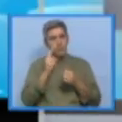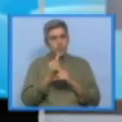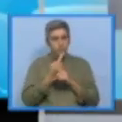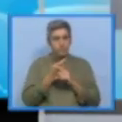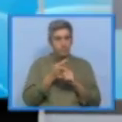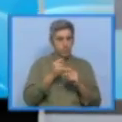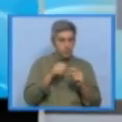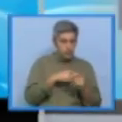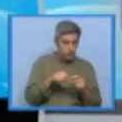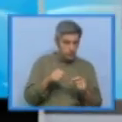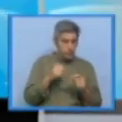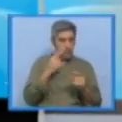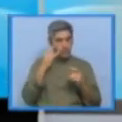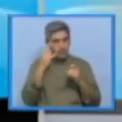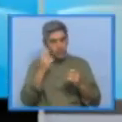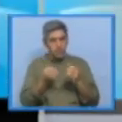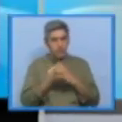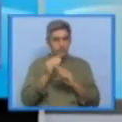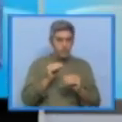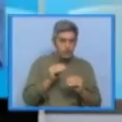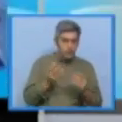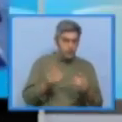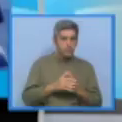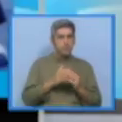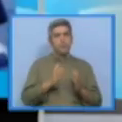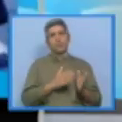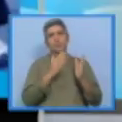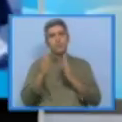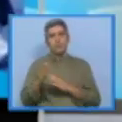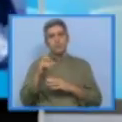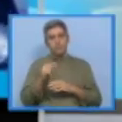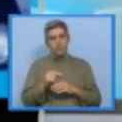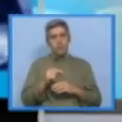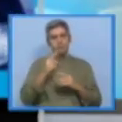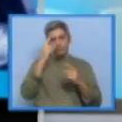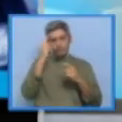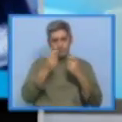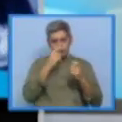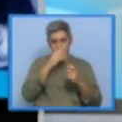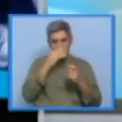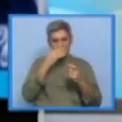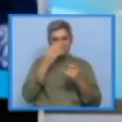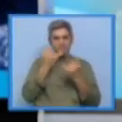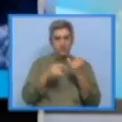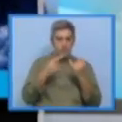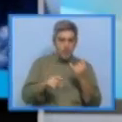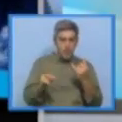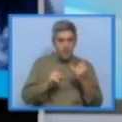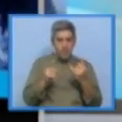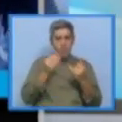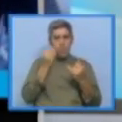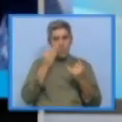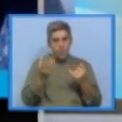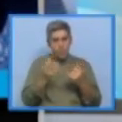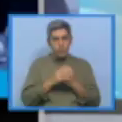potencialidades criativas e formativas, e, por outro lado, também, então, agora refletir que riscos são esses, como é